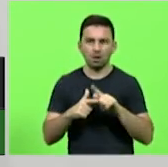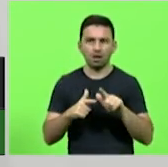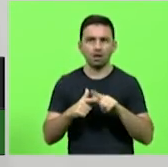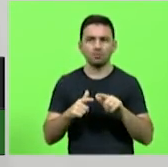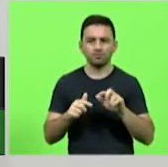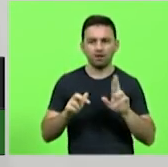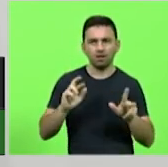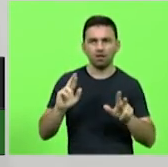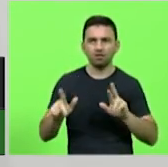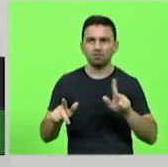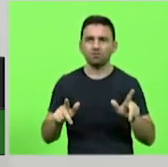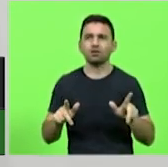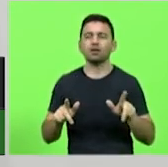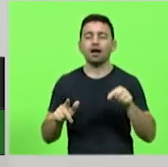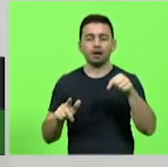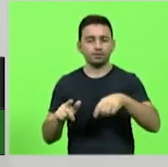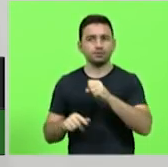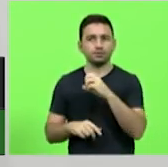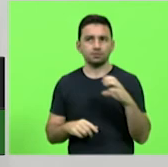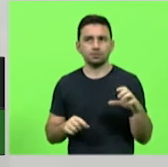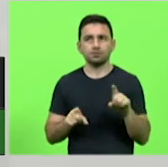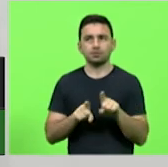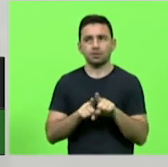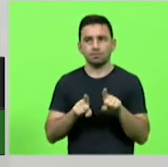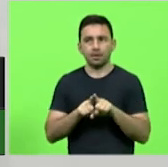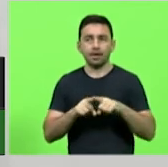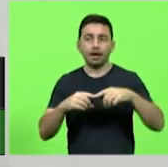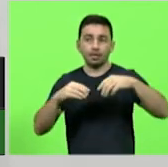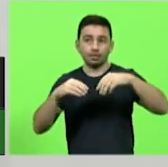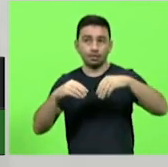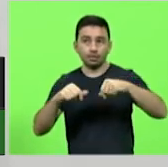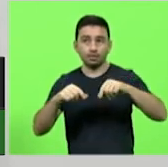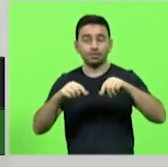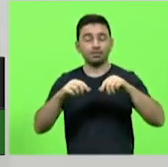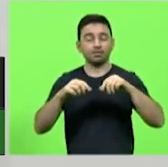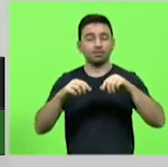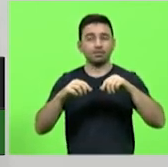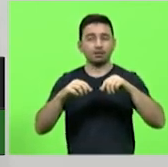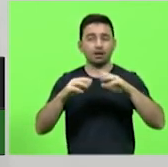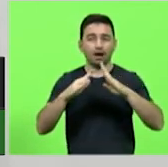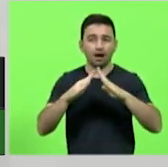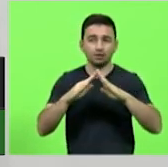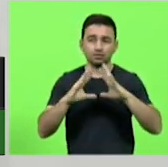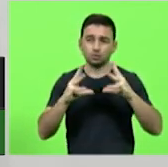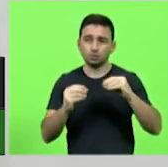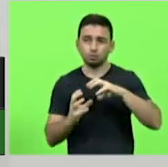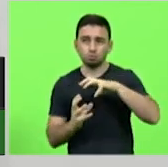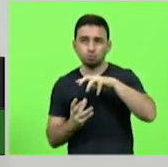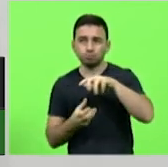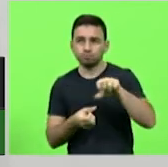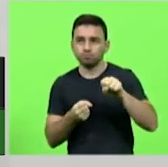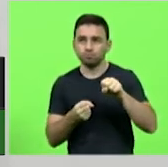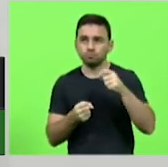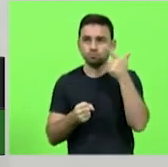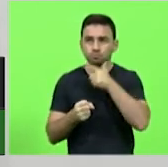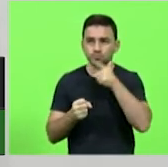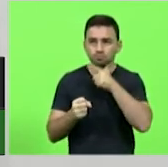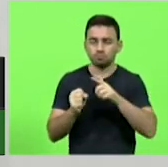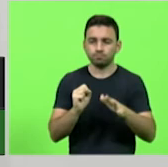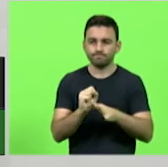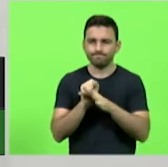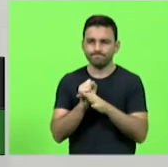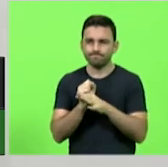os assentamentos humanos inclusivos, seguros, resilientes e sustentáveis. Assegurar padrões de produção e